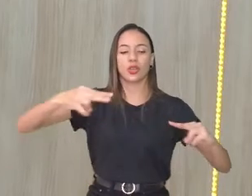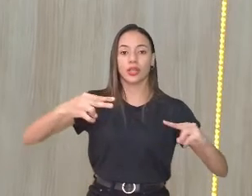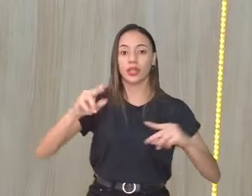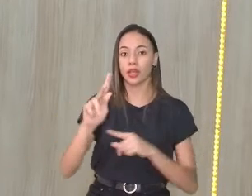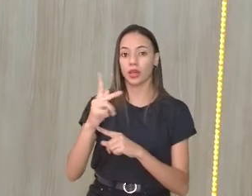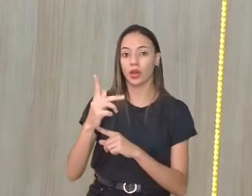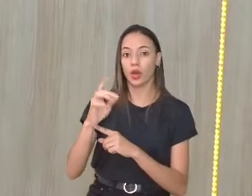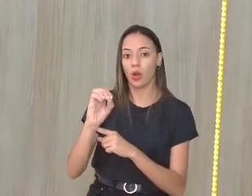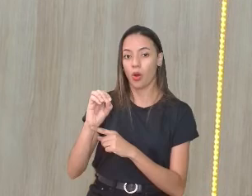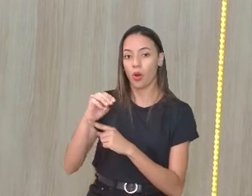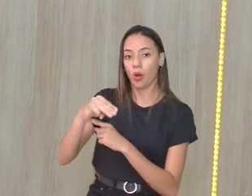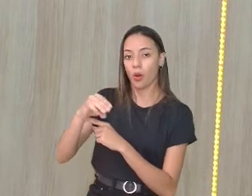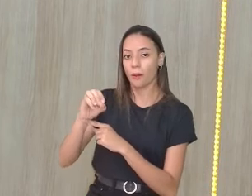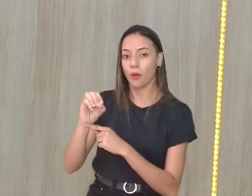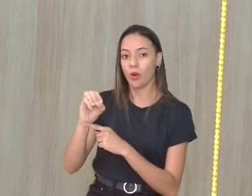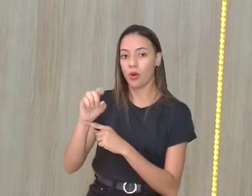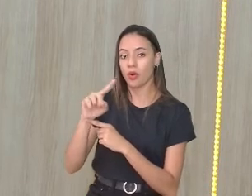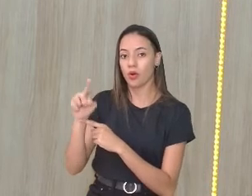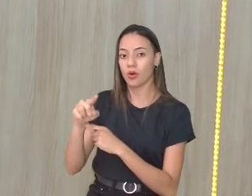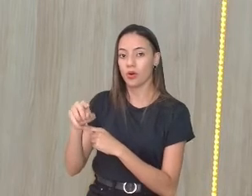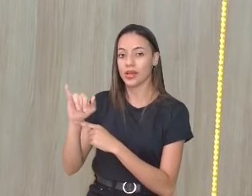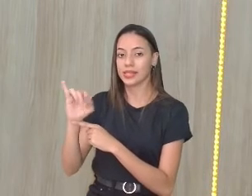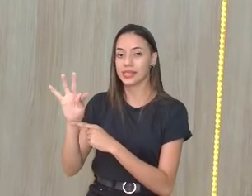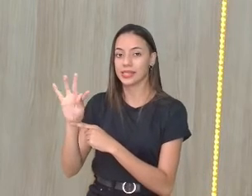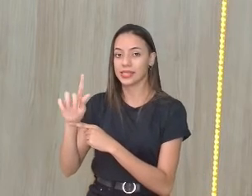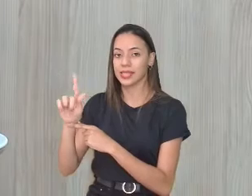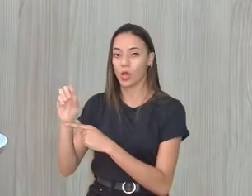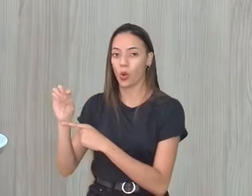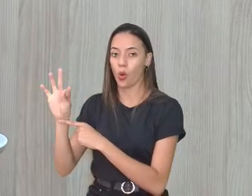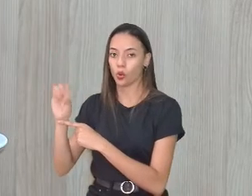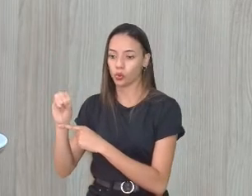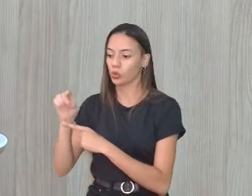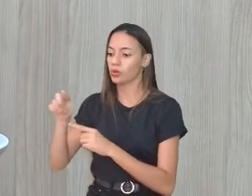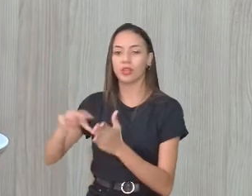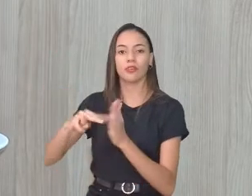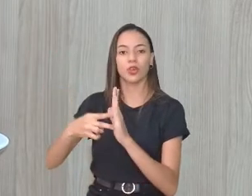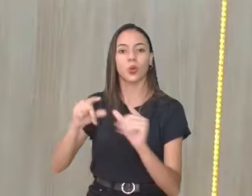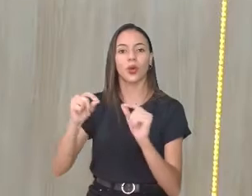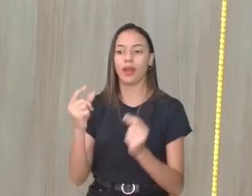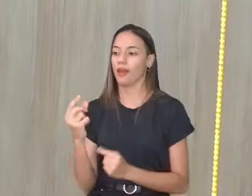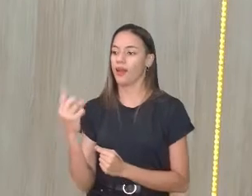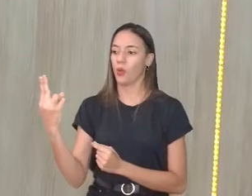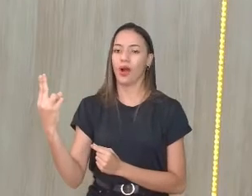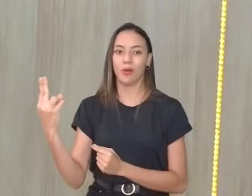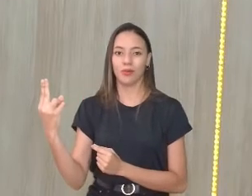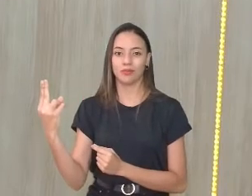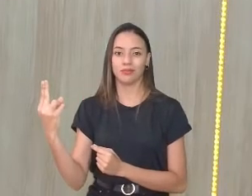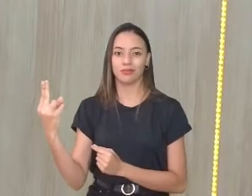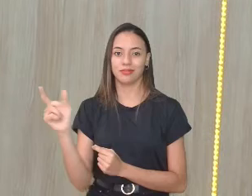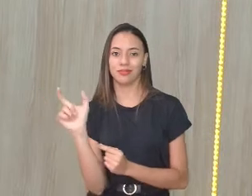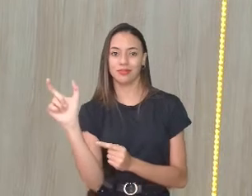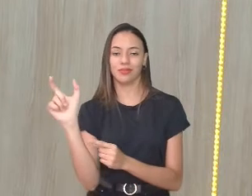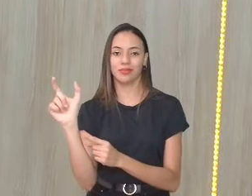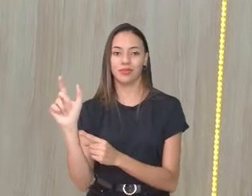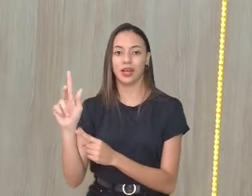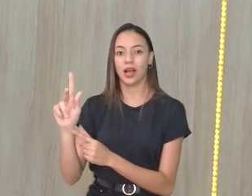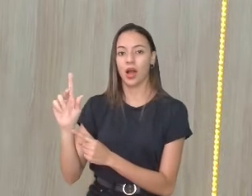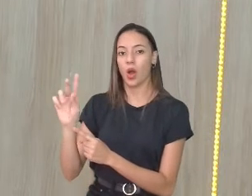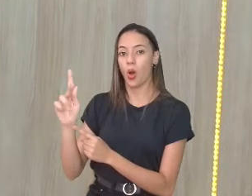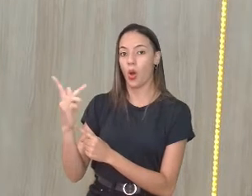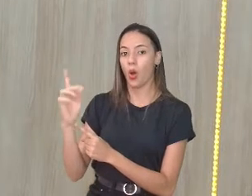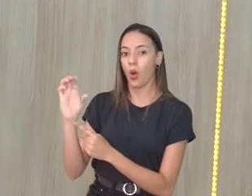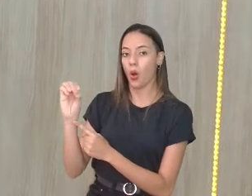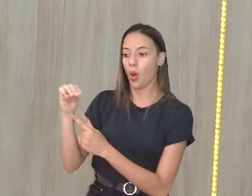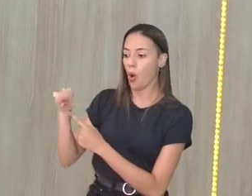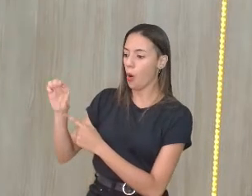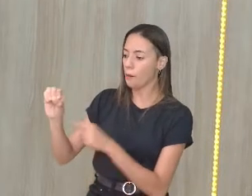homozigotos, tá certo? Homo de igual, né, prof? Homo de igual, Homo isso. de igual. Outro prefixo. Outro prefixo. O prefixo é super importante, né? Super